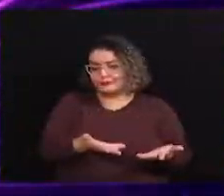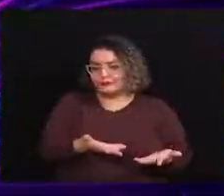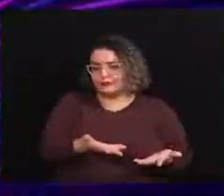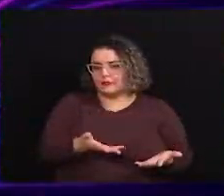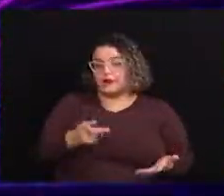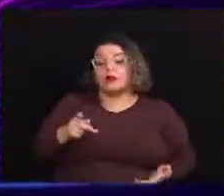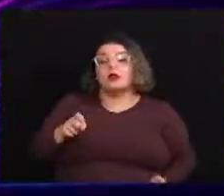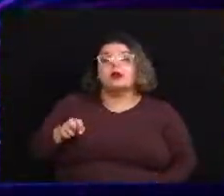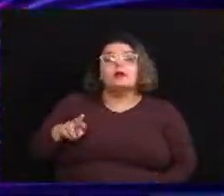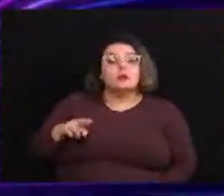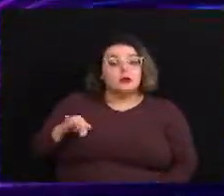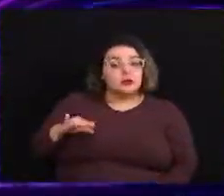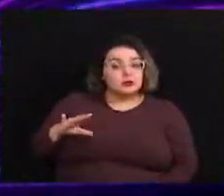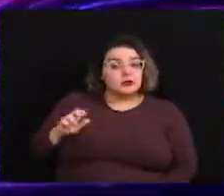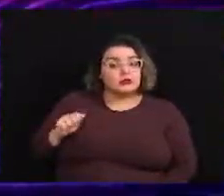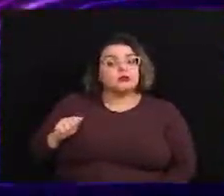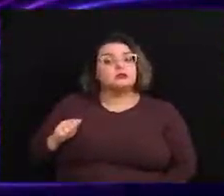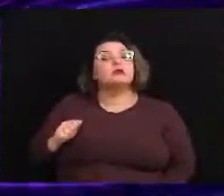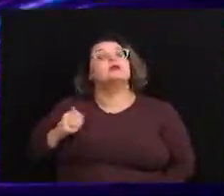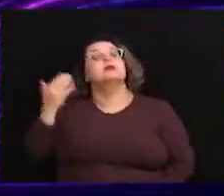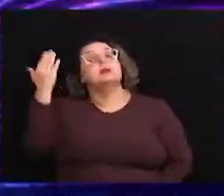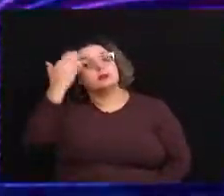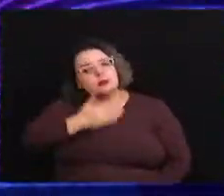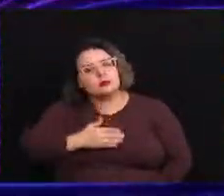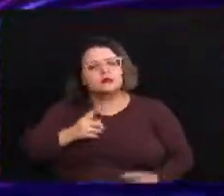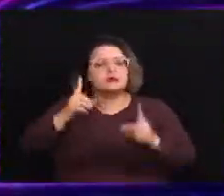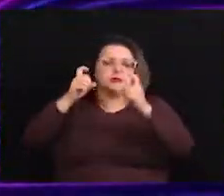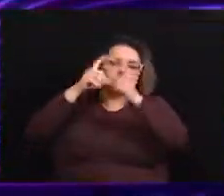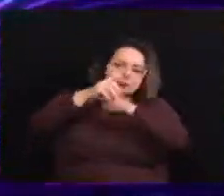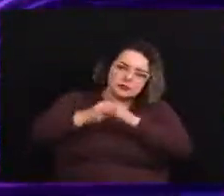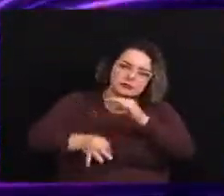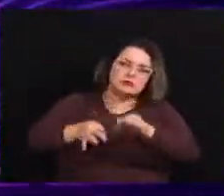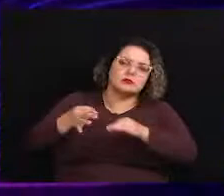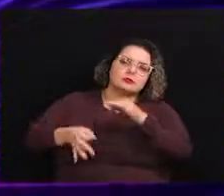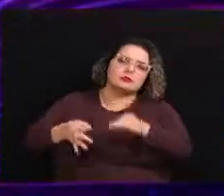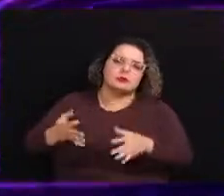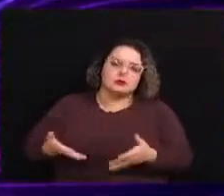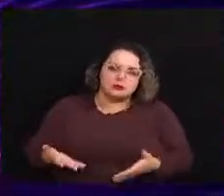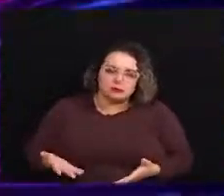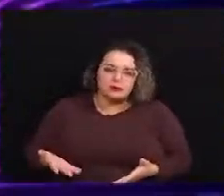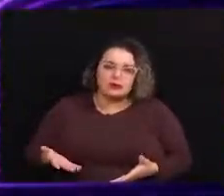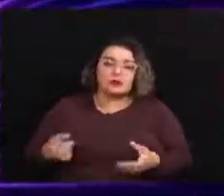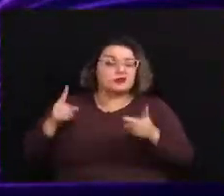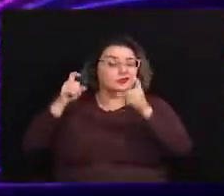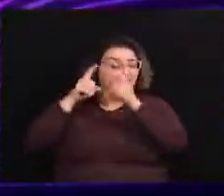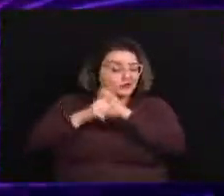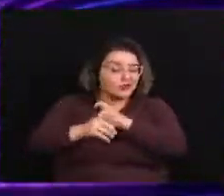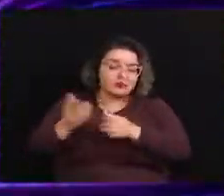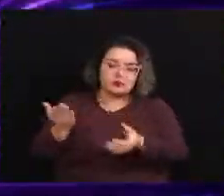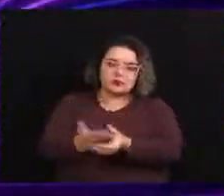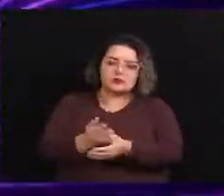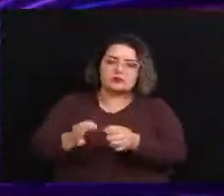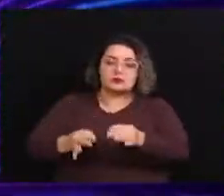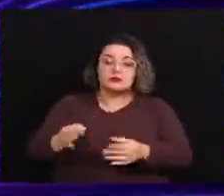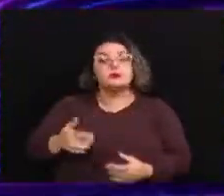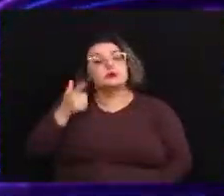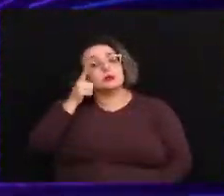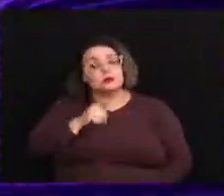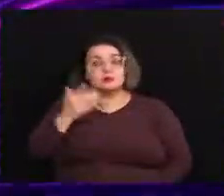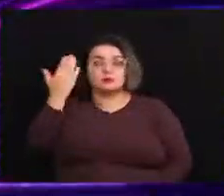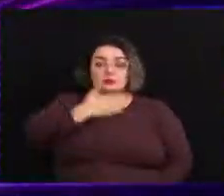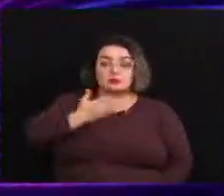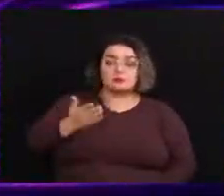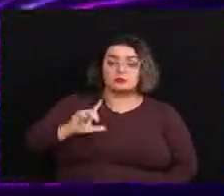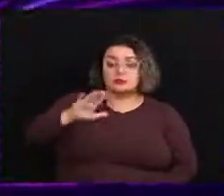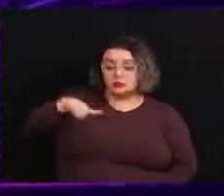a perícia conseguiu provar com muita dificuldade na justiça, porque é muito difícil reverter o processo na justiça, conseguiram provar. Mas